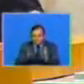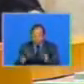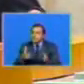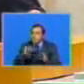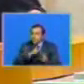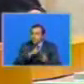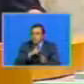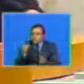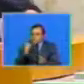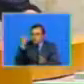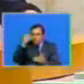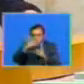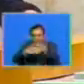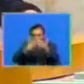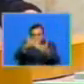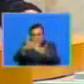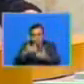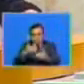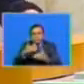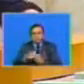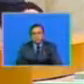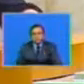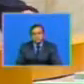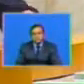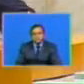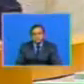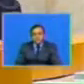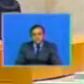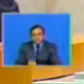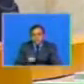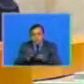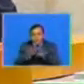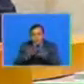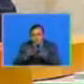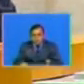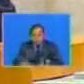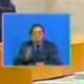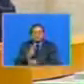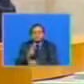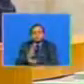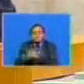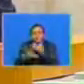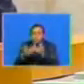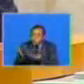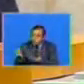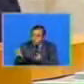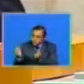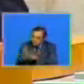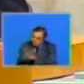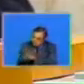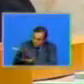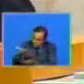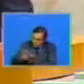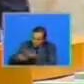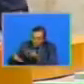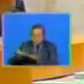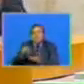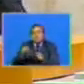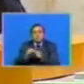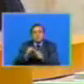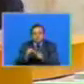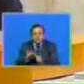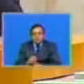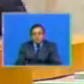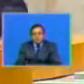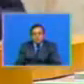papel fundamental neste processo. E a mesa que pude compartilhar a direção fez